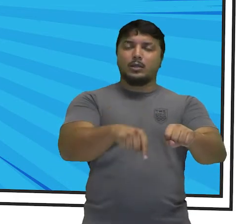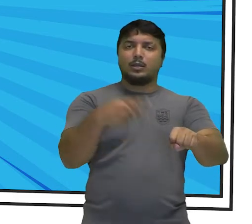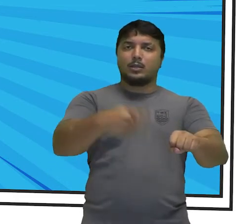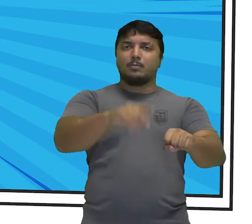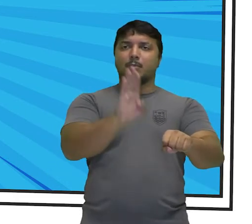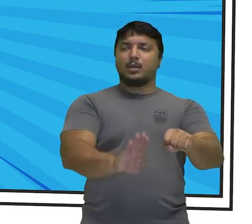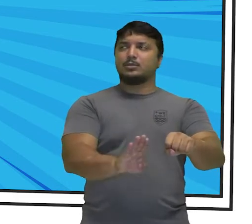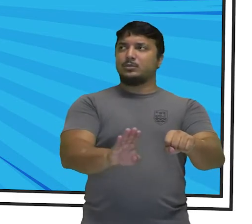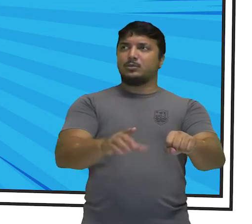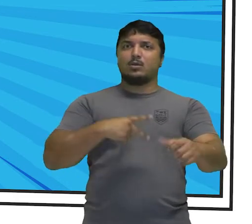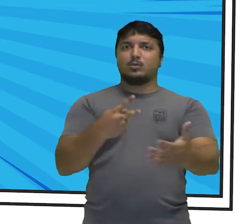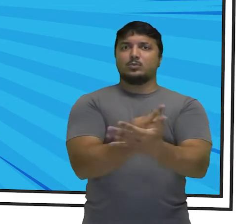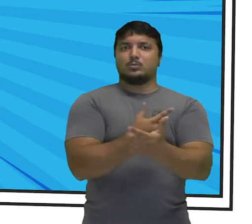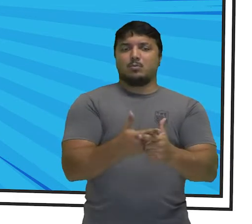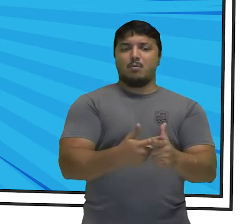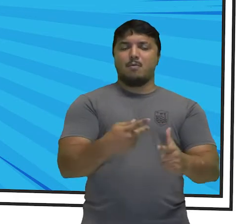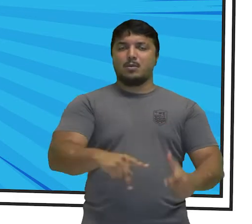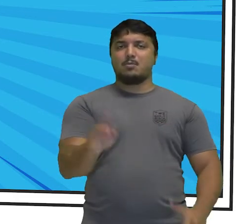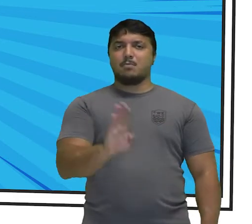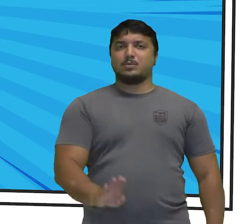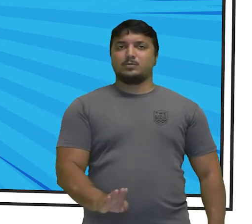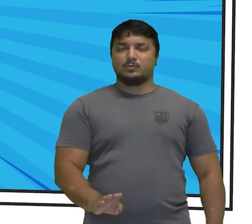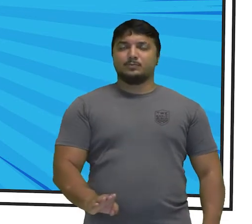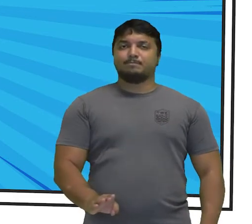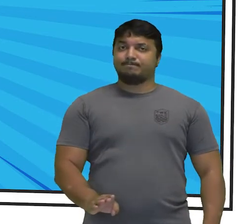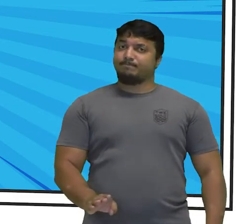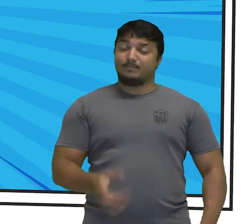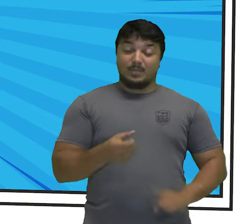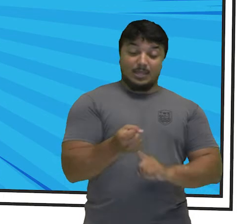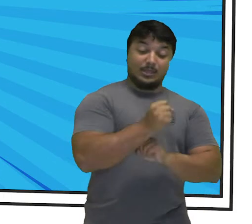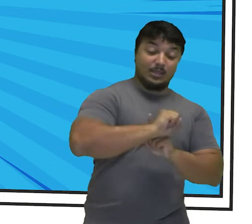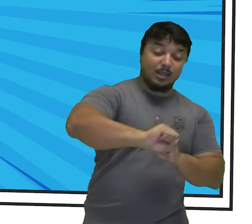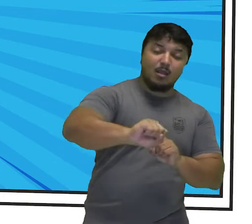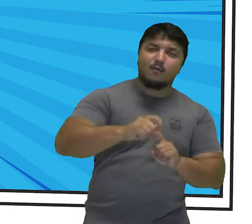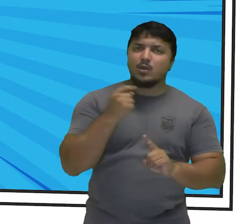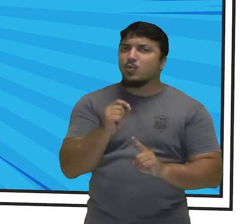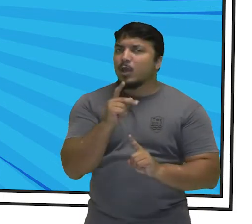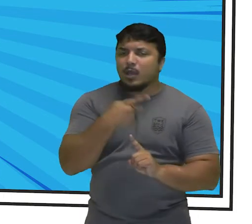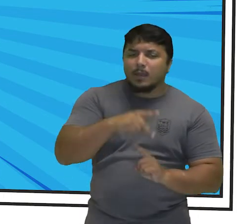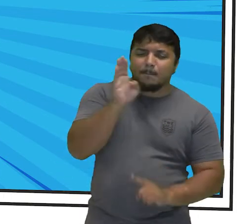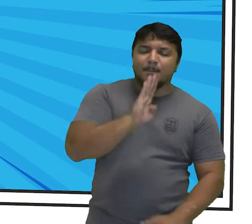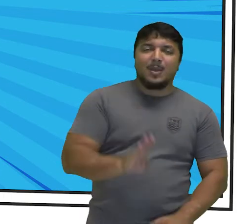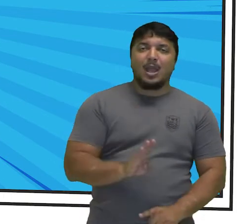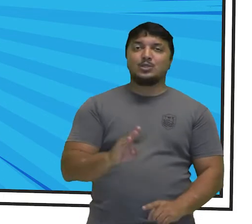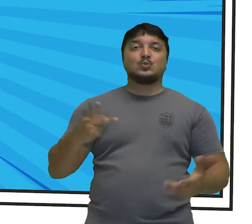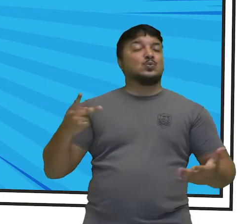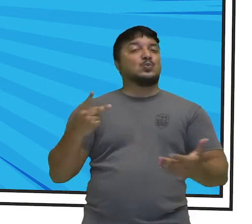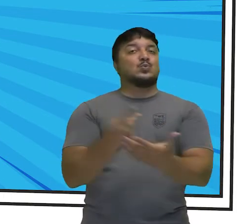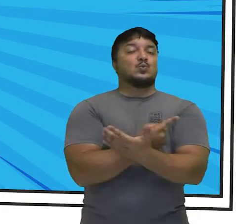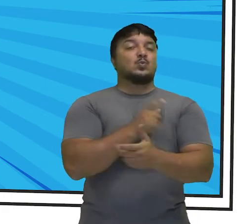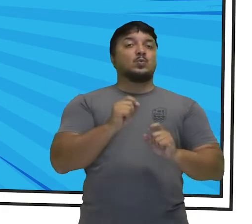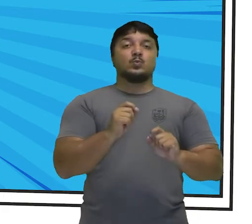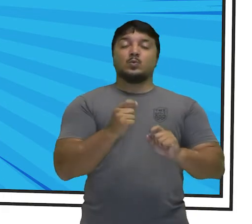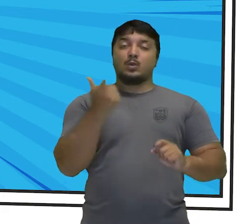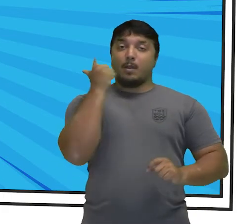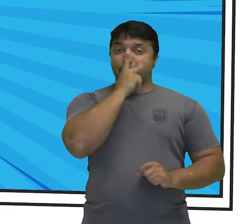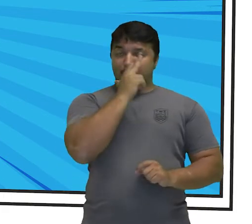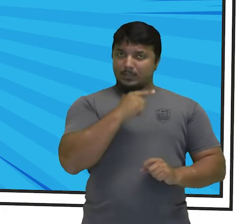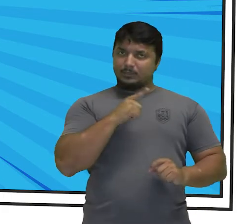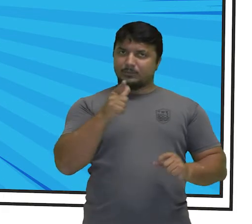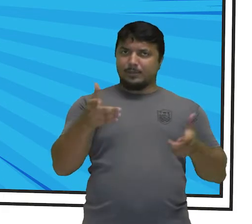poderia estragar o Brasil. Então, para defender o Brasil desse comunismo, que